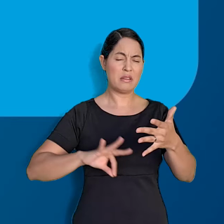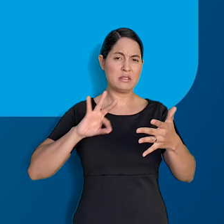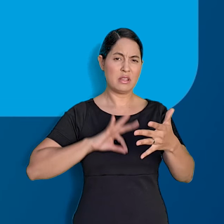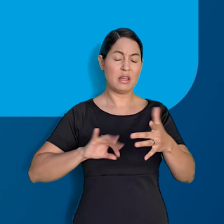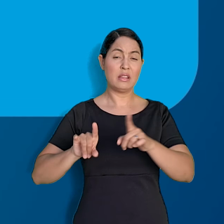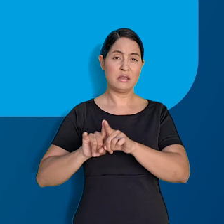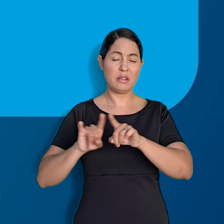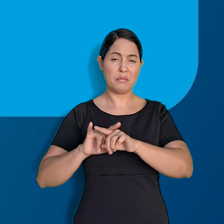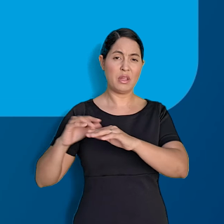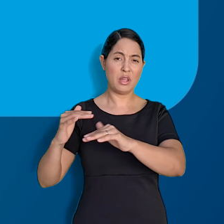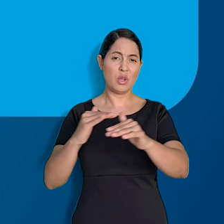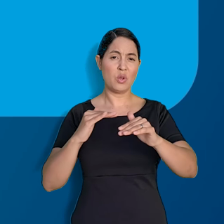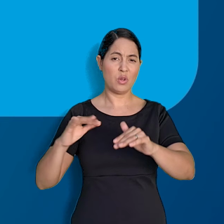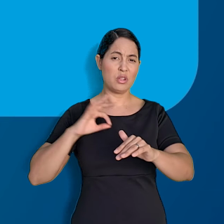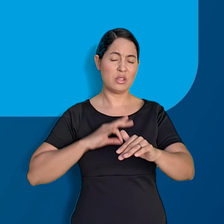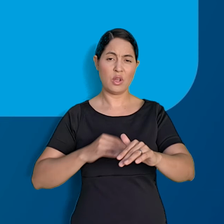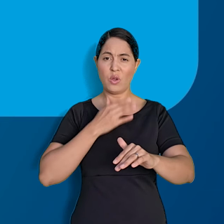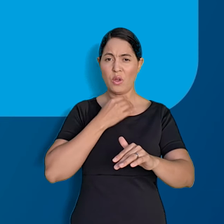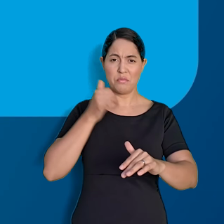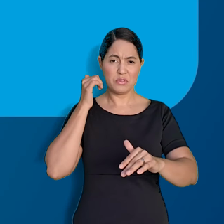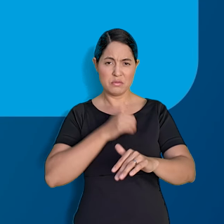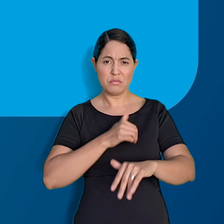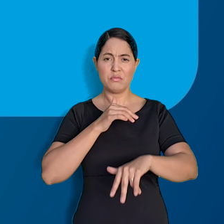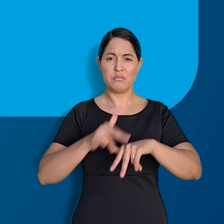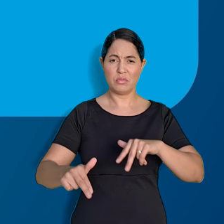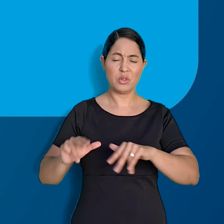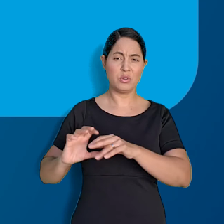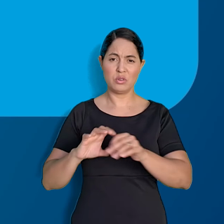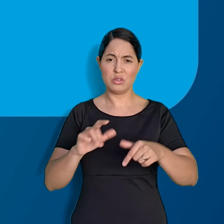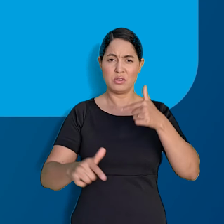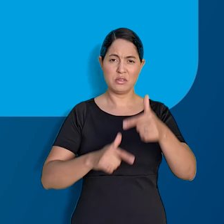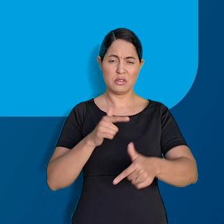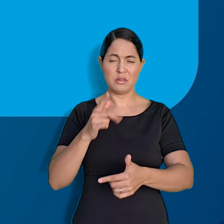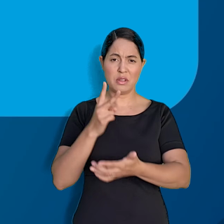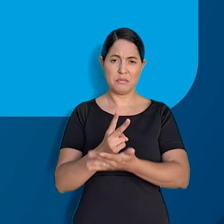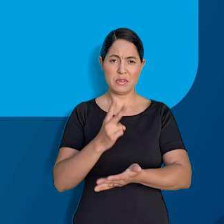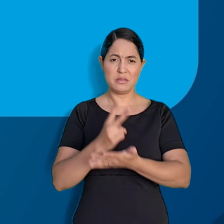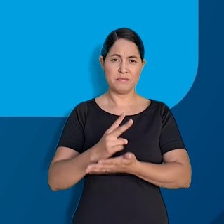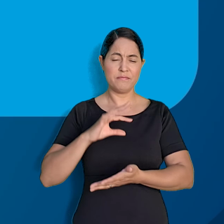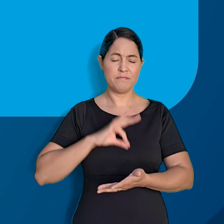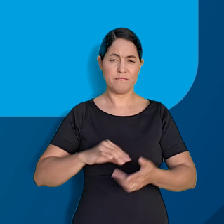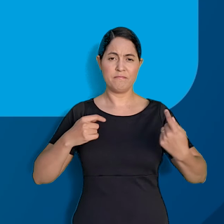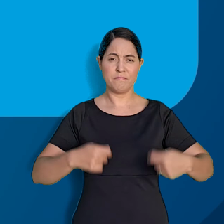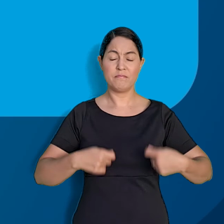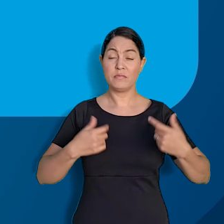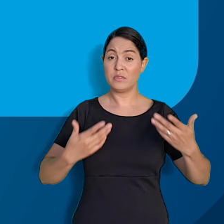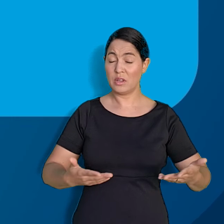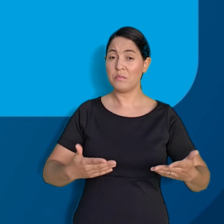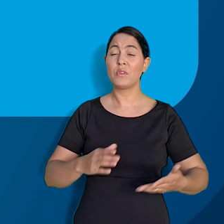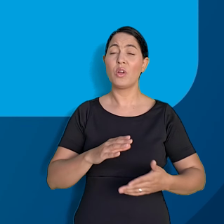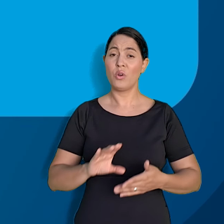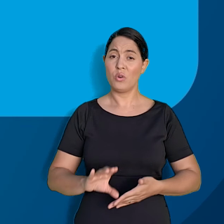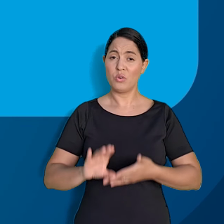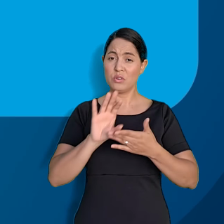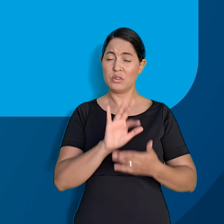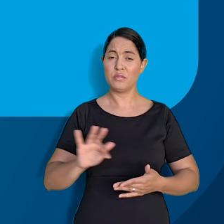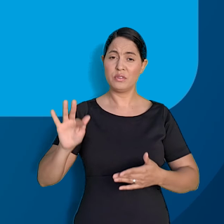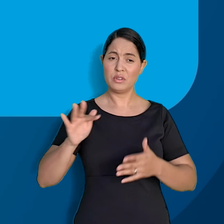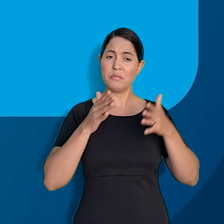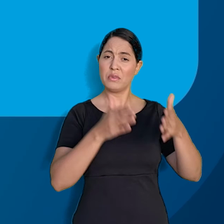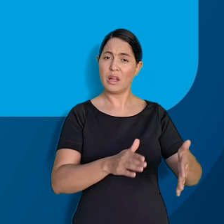e de promoção da igualdade salarial entre homens e mulheres no mercado de trabalho. O Conselho Federal da OAB atuou como amicus curiae